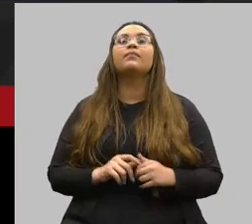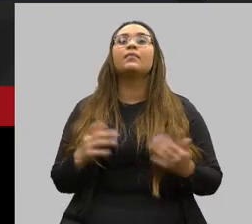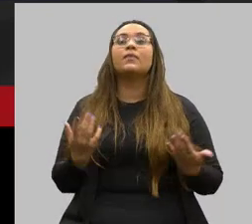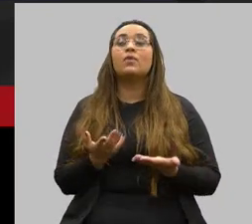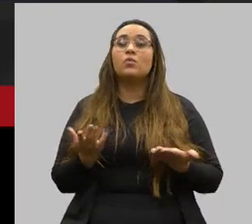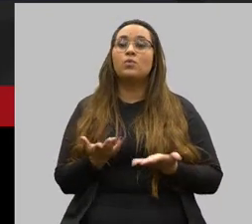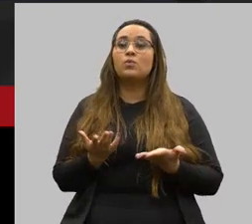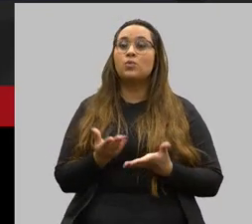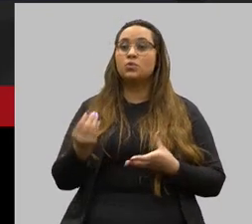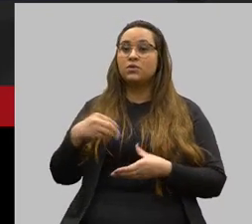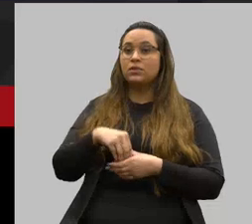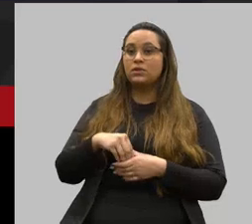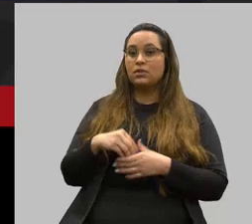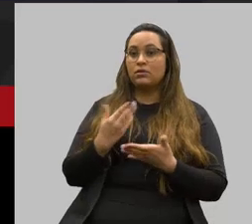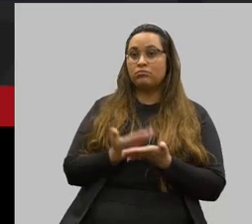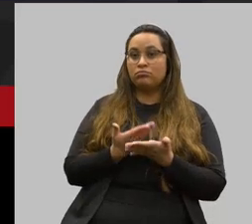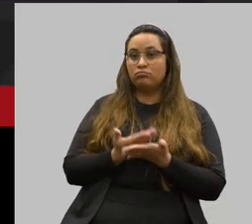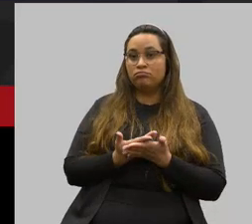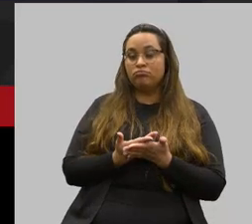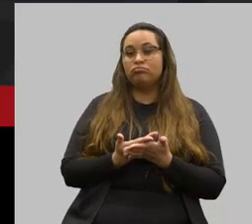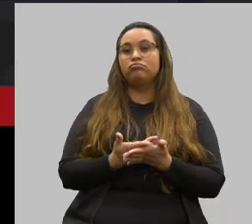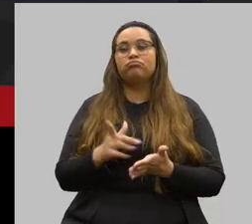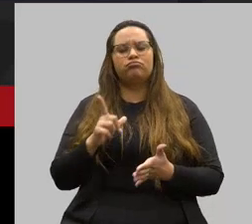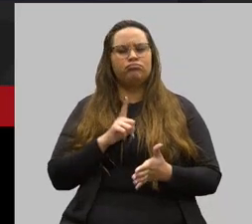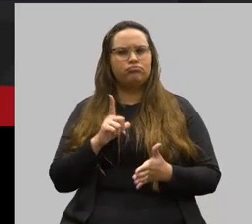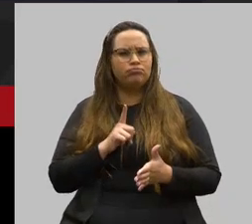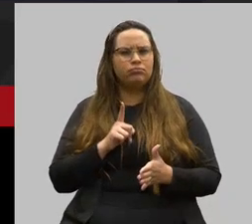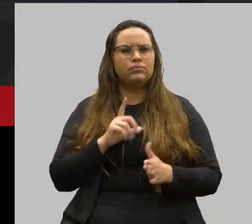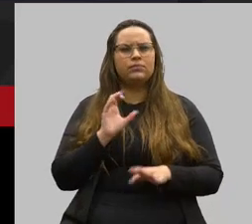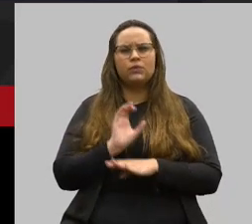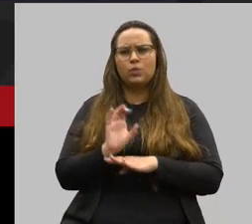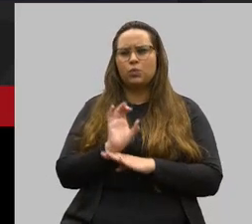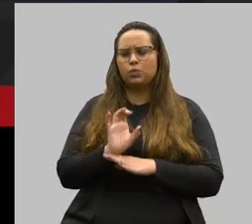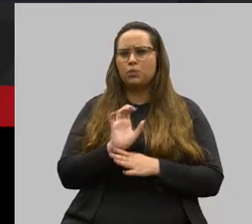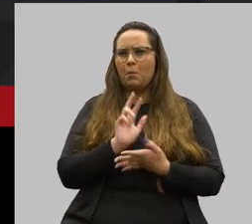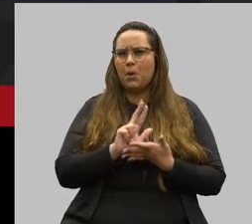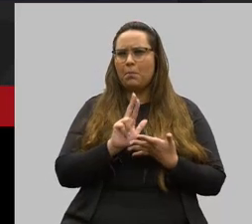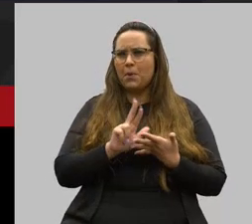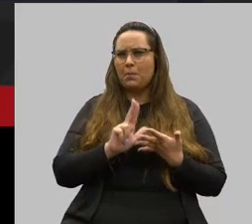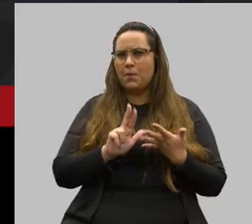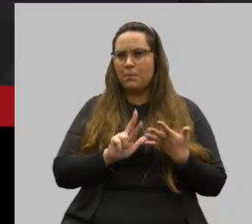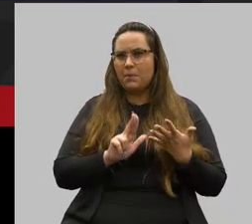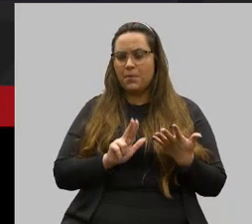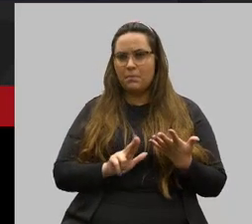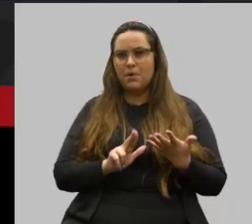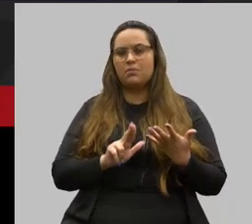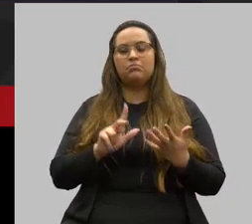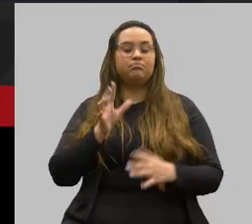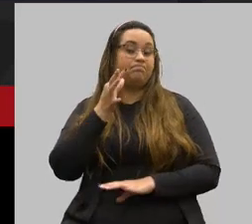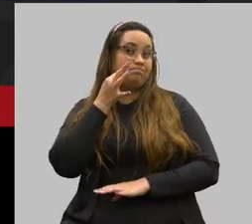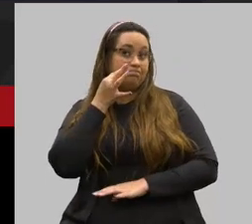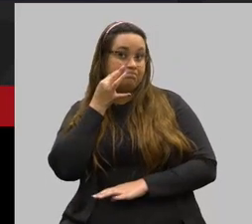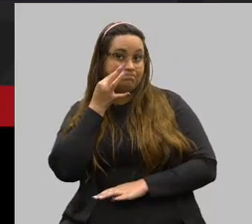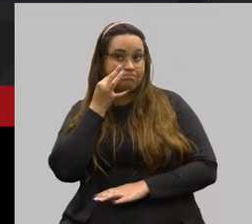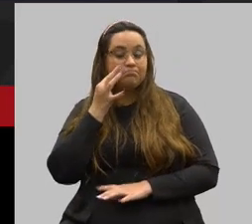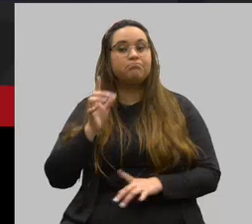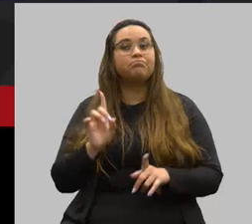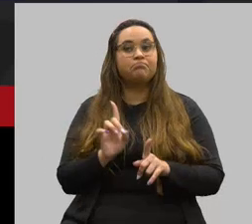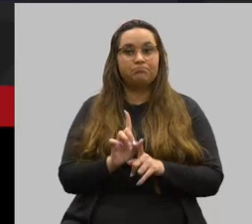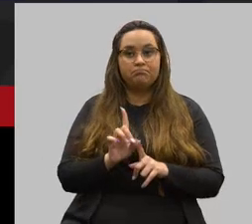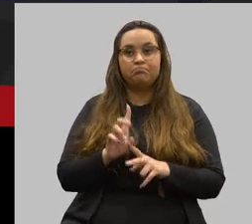Civil ela tem uma carteira robusta de cursos eh tanto presenciais né especialmente os cursos táticos que são